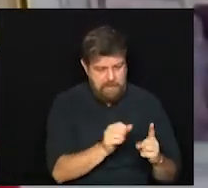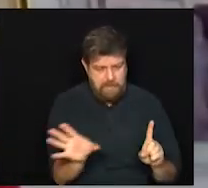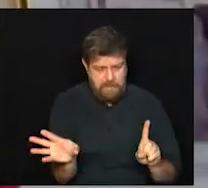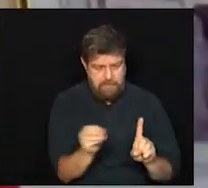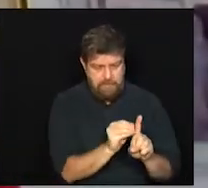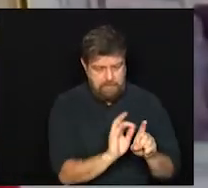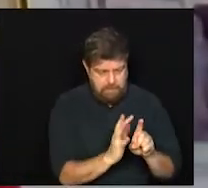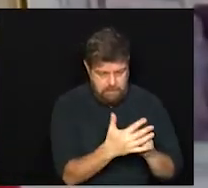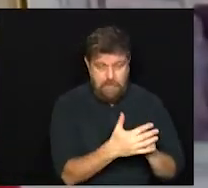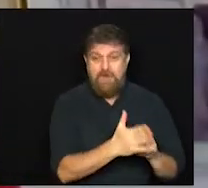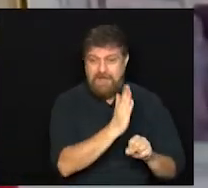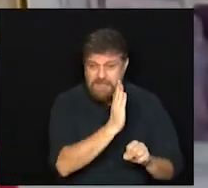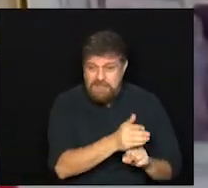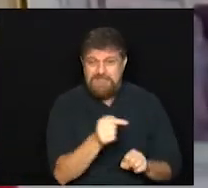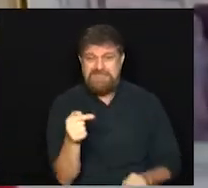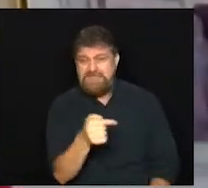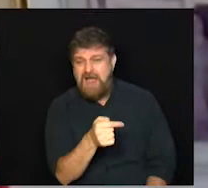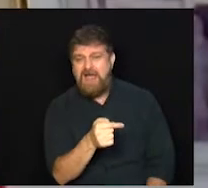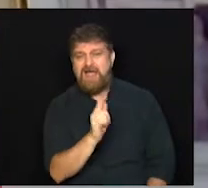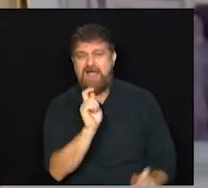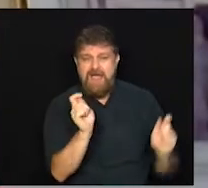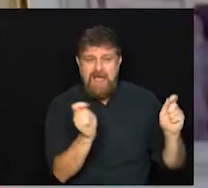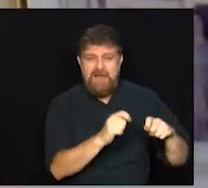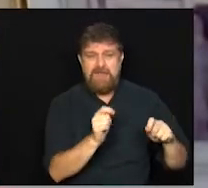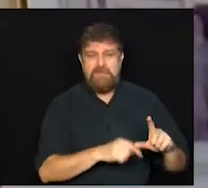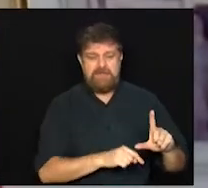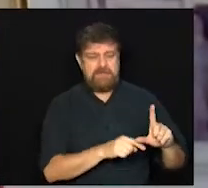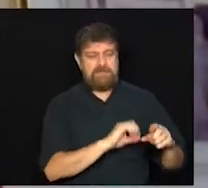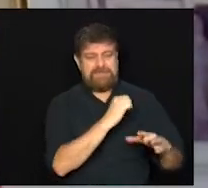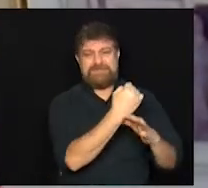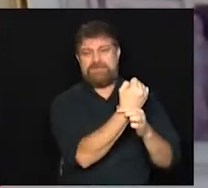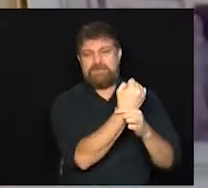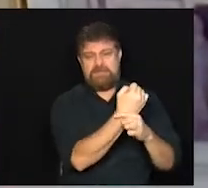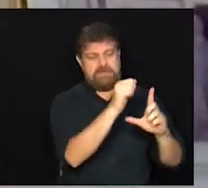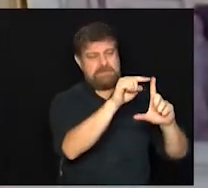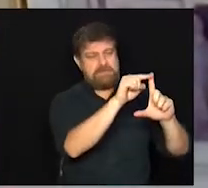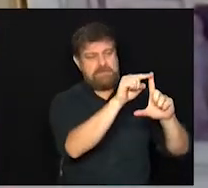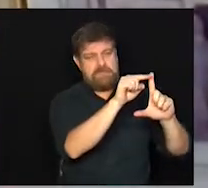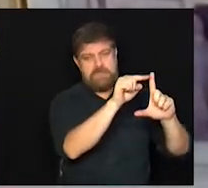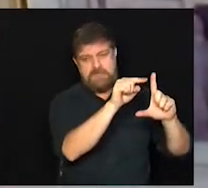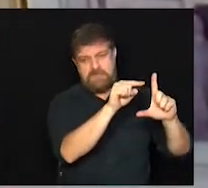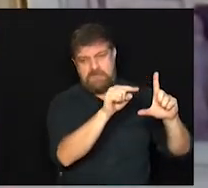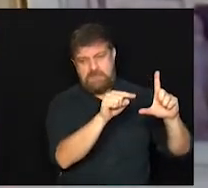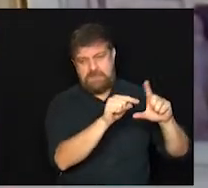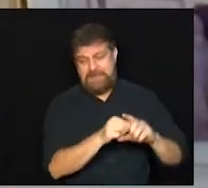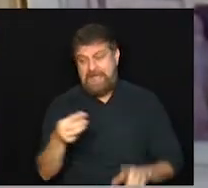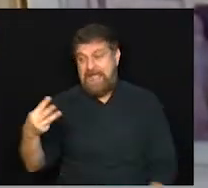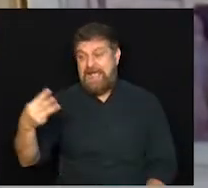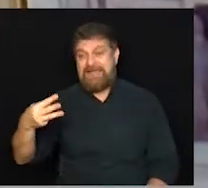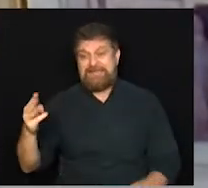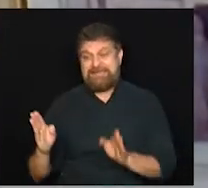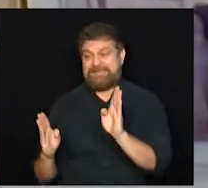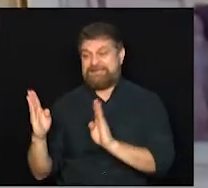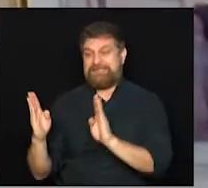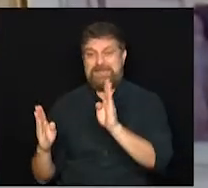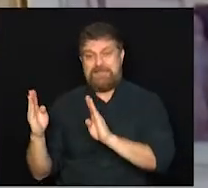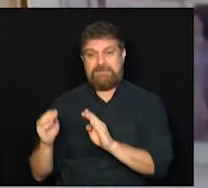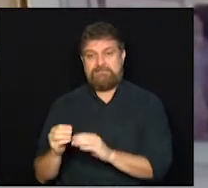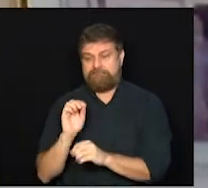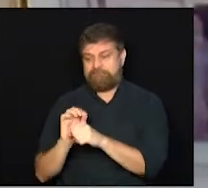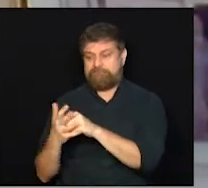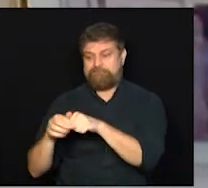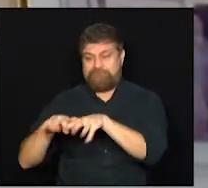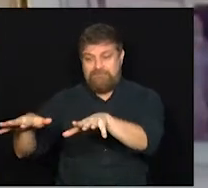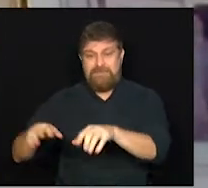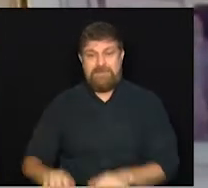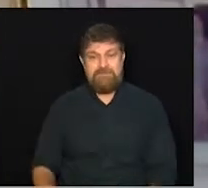etc., poderia já começar a dar uma garantia, vamos dizer assim, de não ter terceira onda. Entretanto, como o vírus